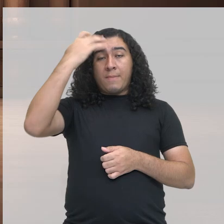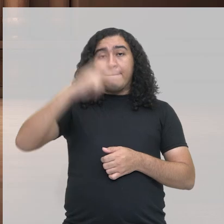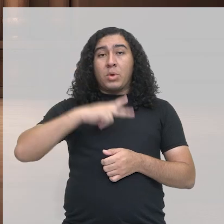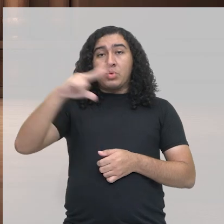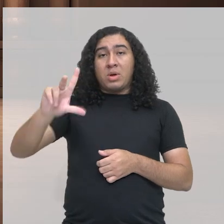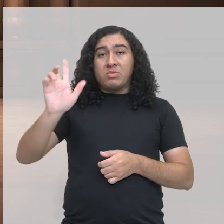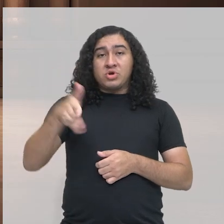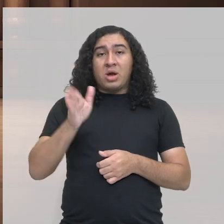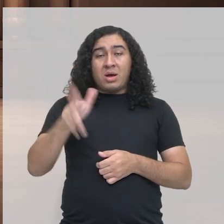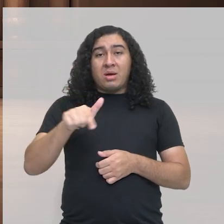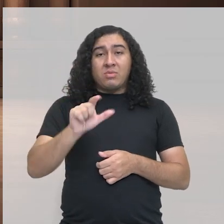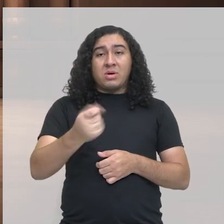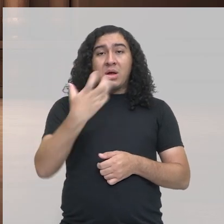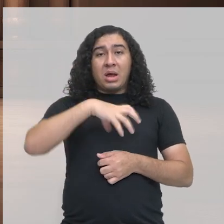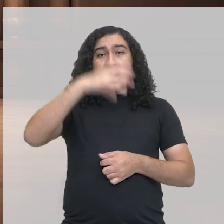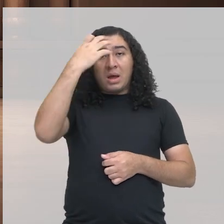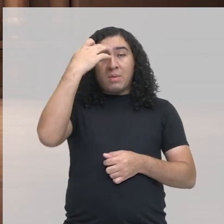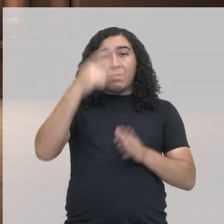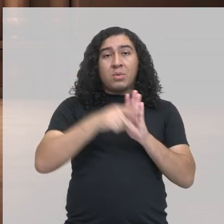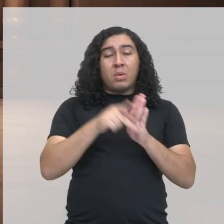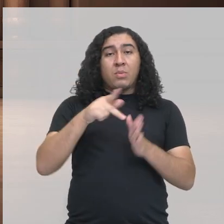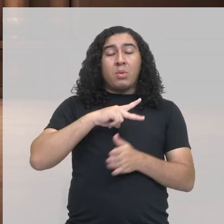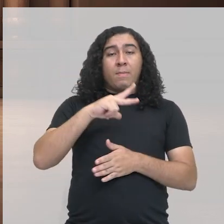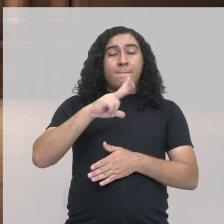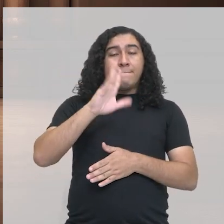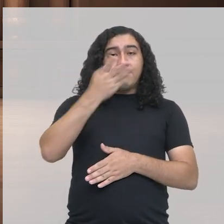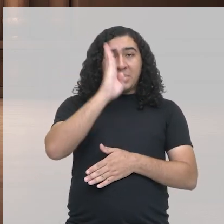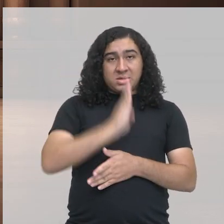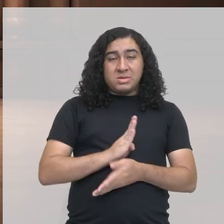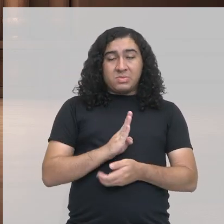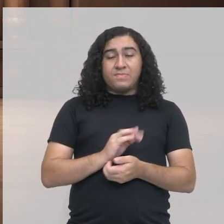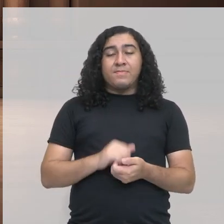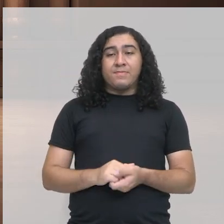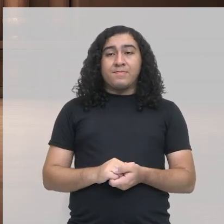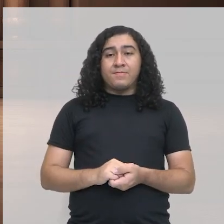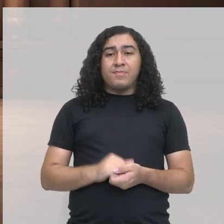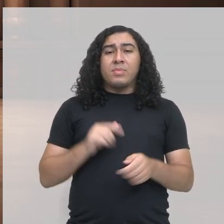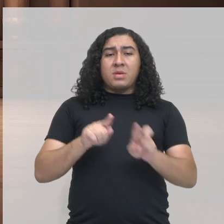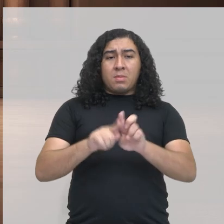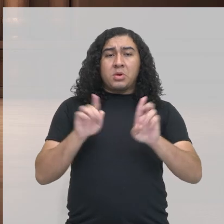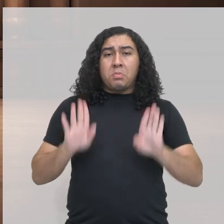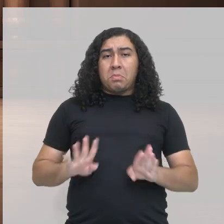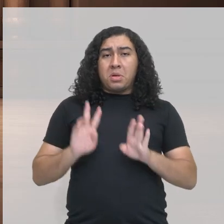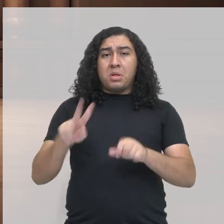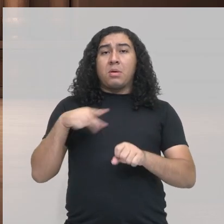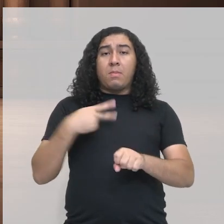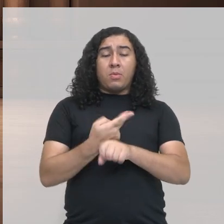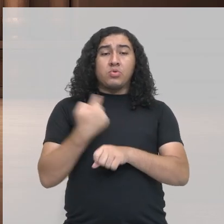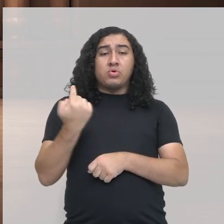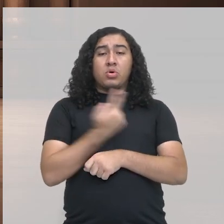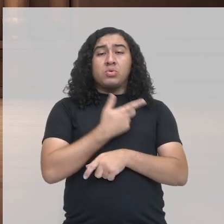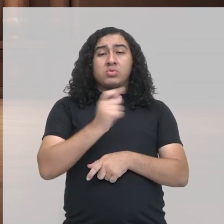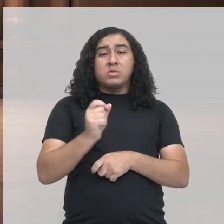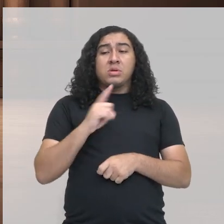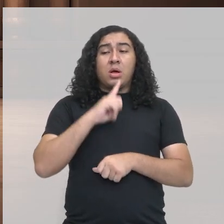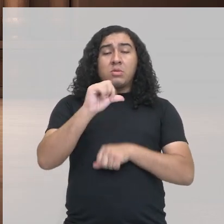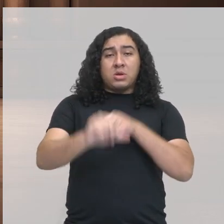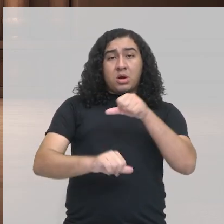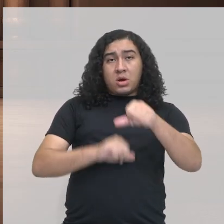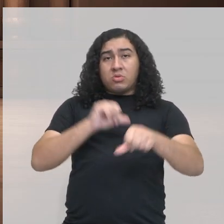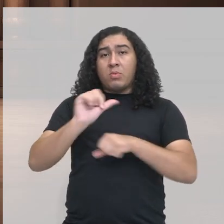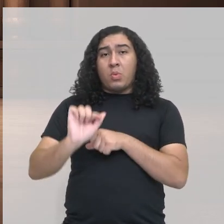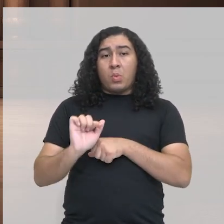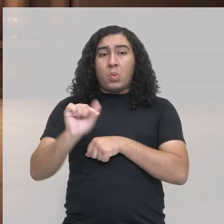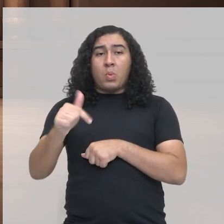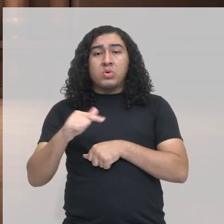se torna também o rei do Brasil, não é verdade? Só que depois a gente passa por um outro